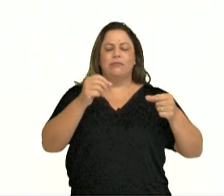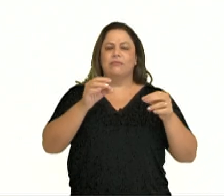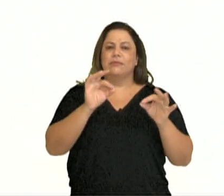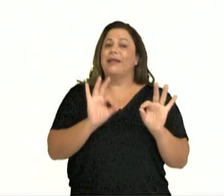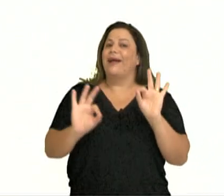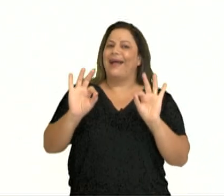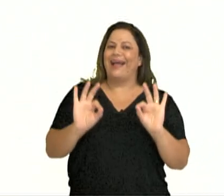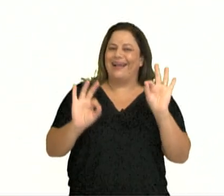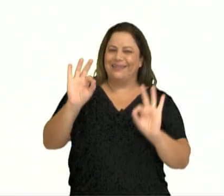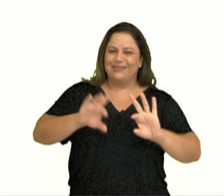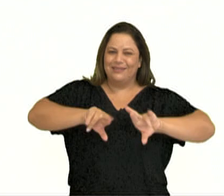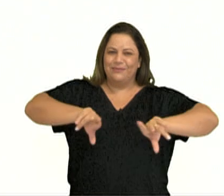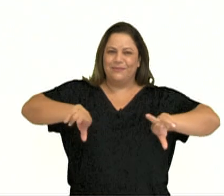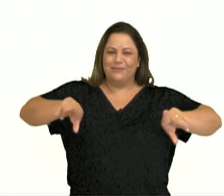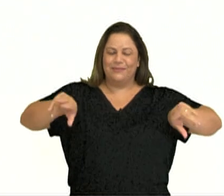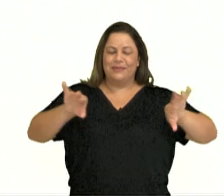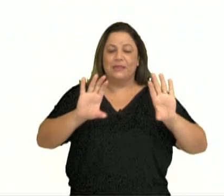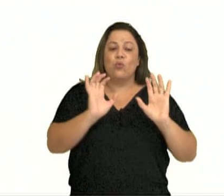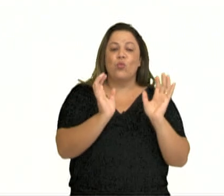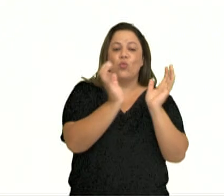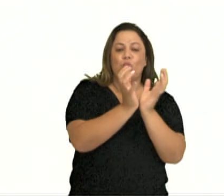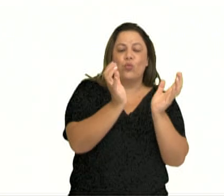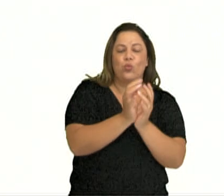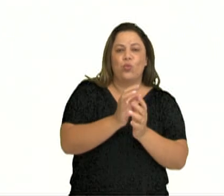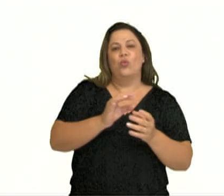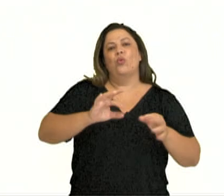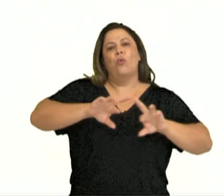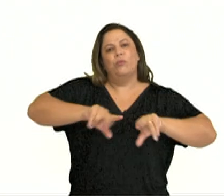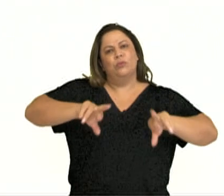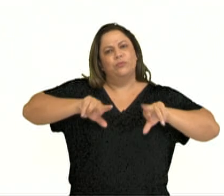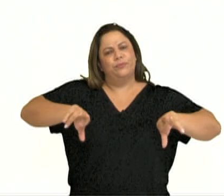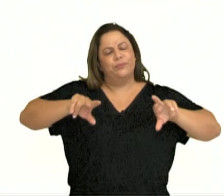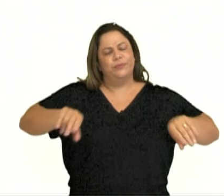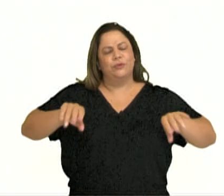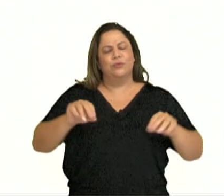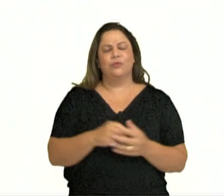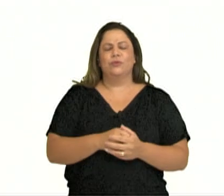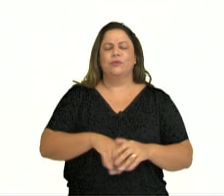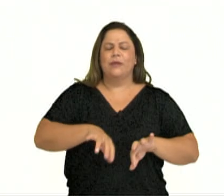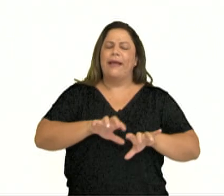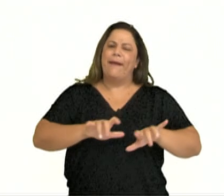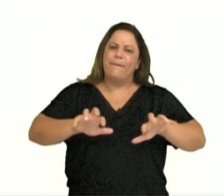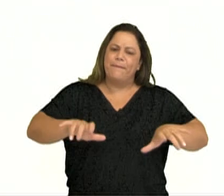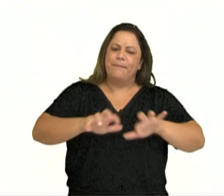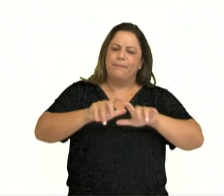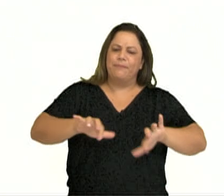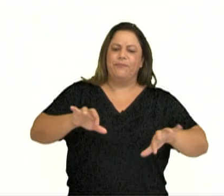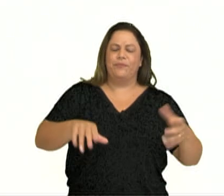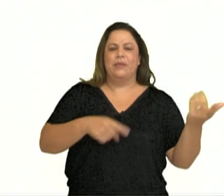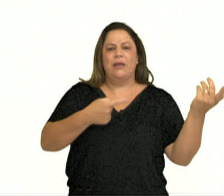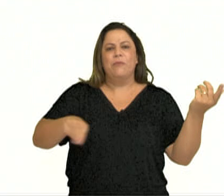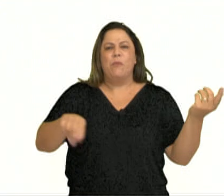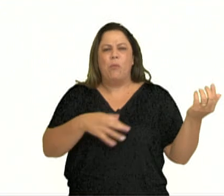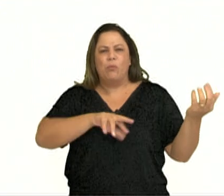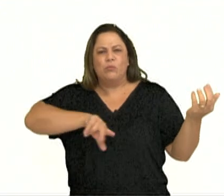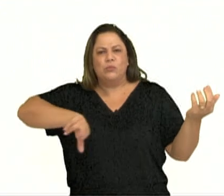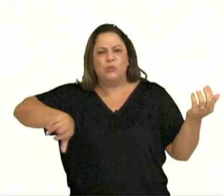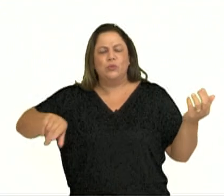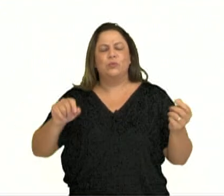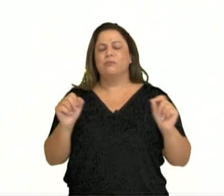conhecimentos sobre as famílias dos instrumentos musicais. Pense um pouco. Você já ouviu falar em